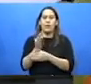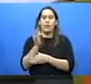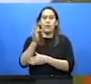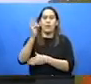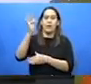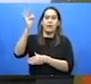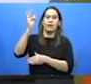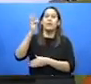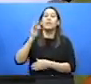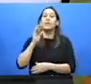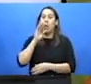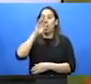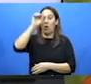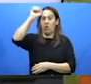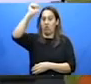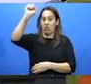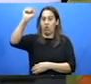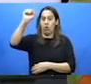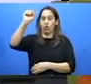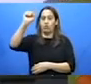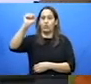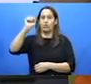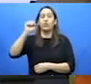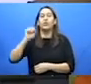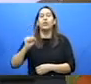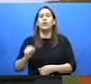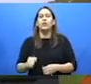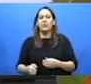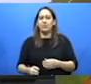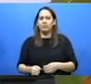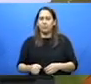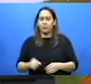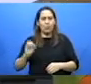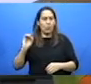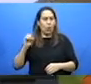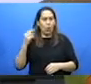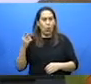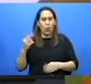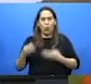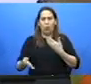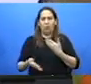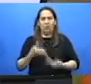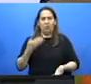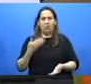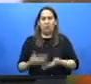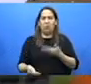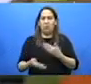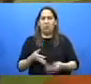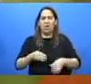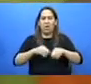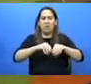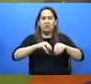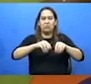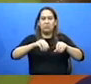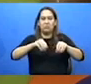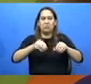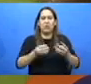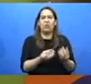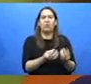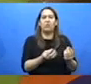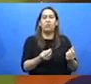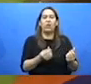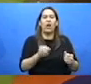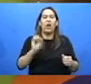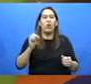Você acha que as plantas se desenvolvem bem em qualquer tipo de solo? Todas precisam da mesma quantidade de